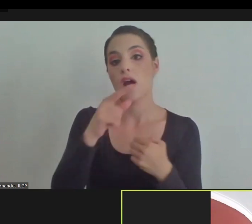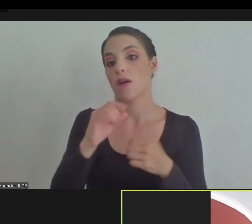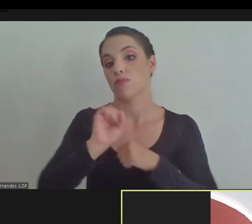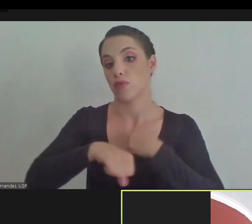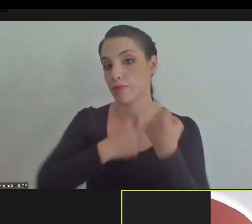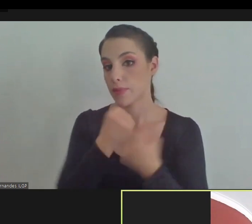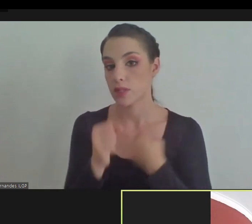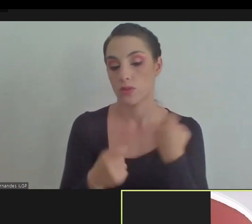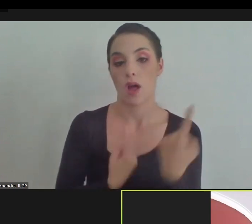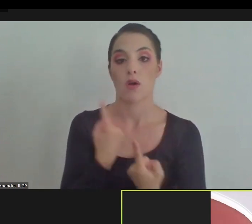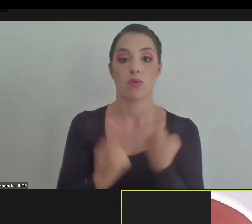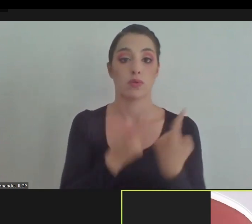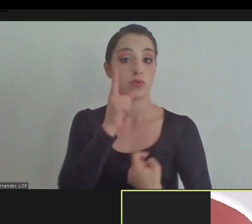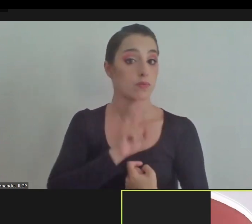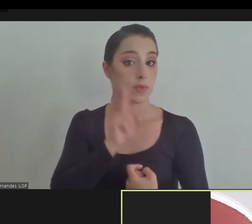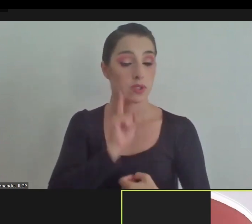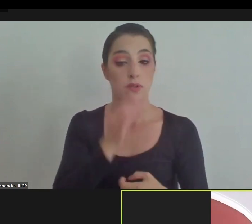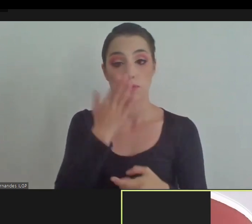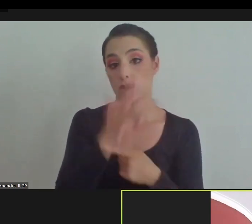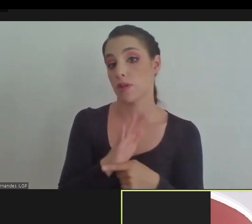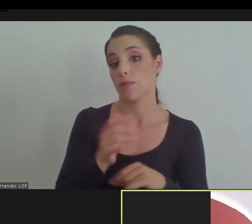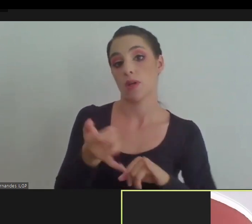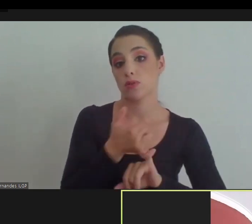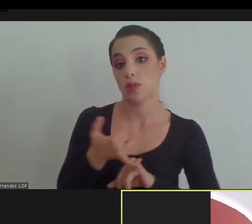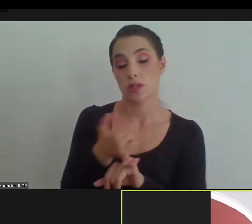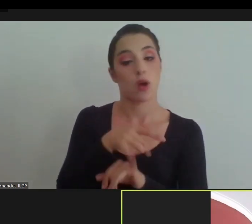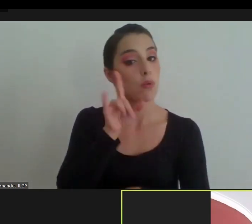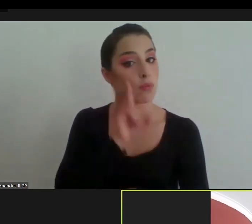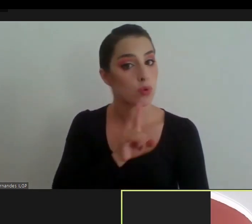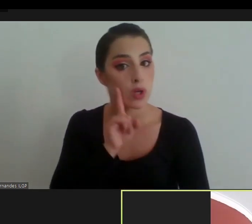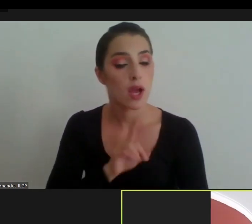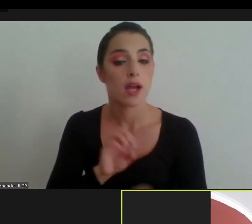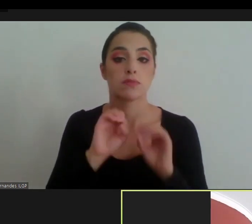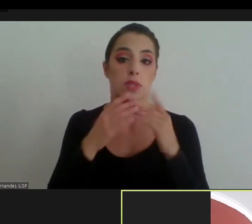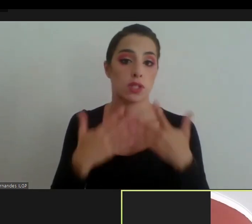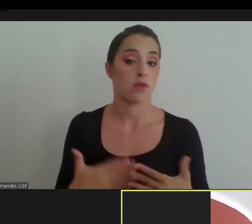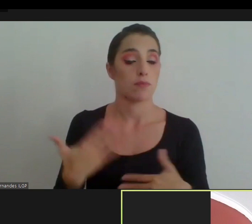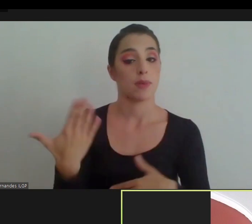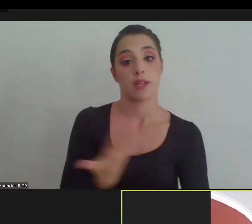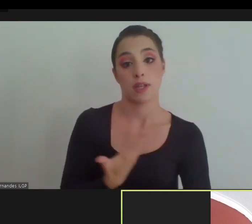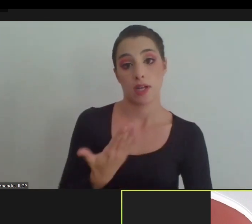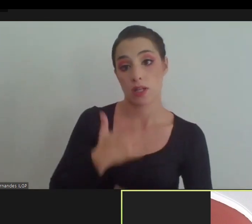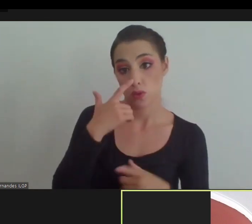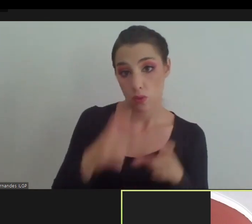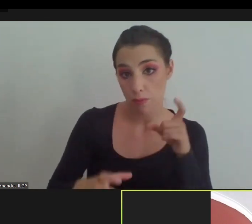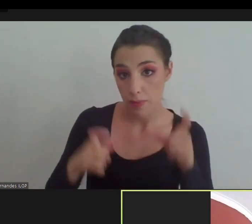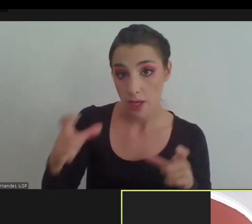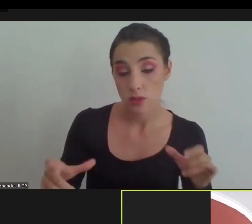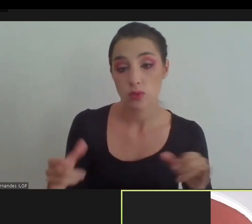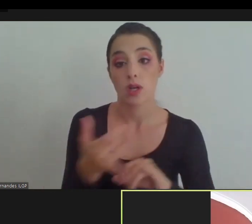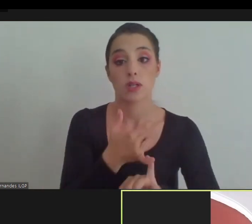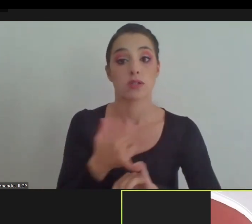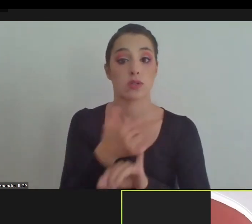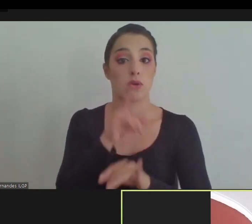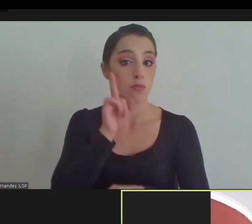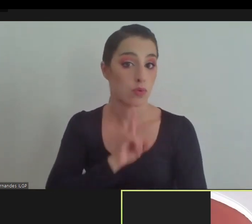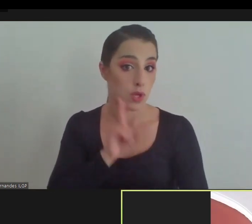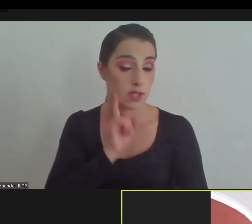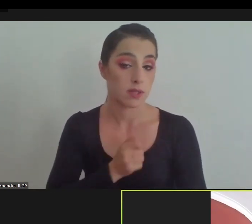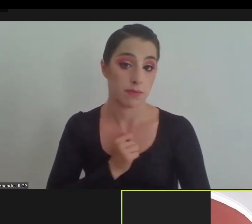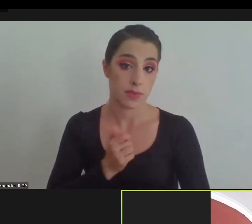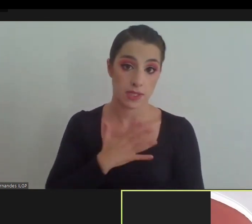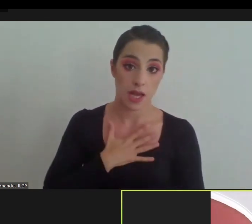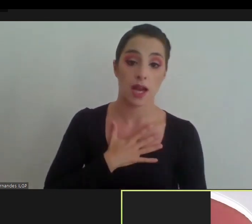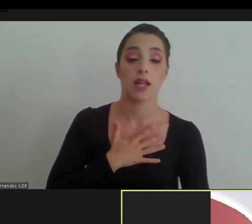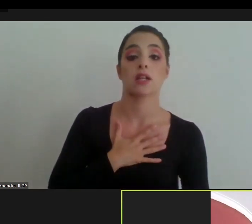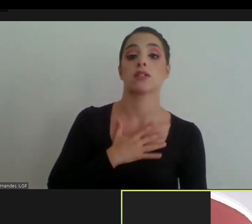feministas, como a Associação de Mulheres Juristas, a Plataforma dos Direitos Humanos, a Associação de Mulheres Empresárias, a Rede